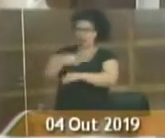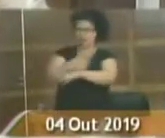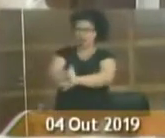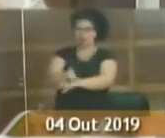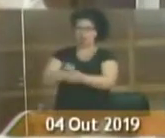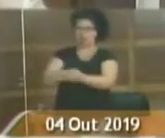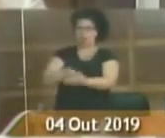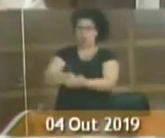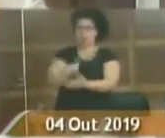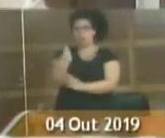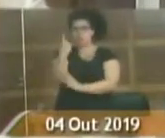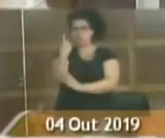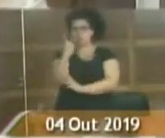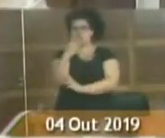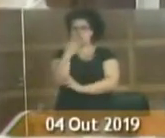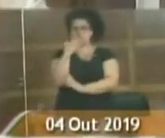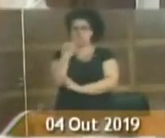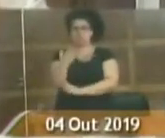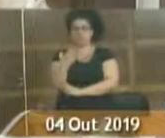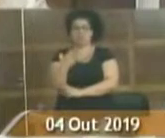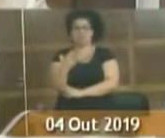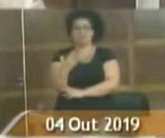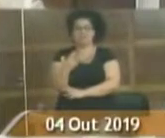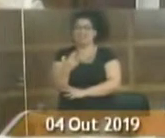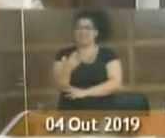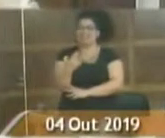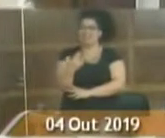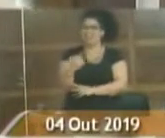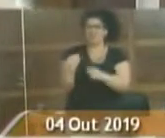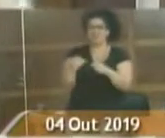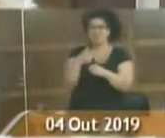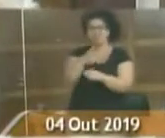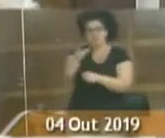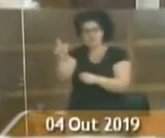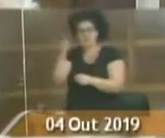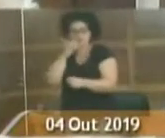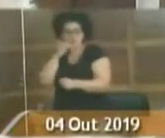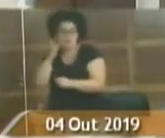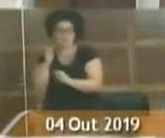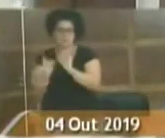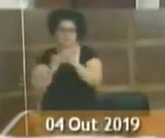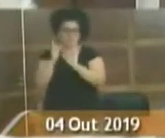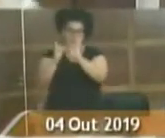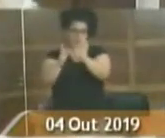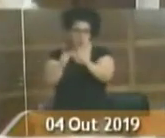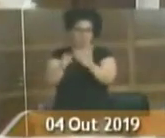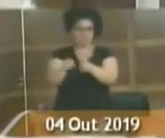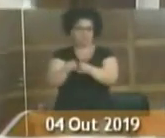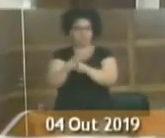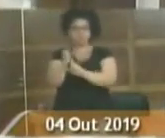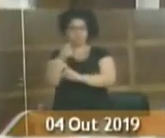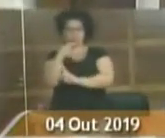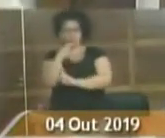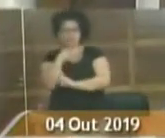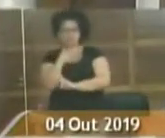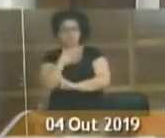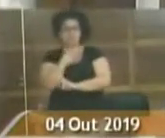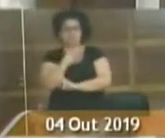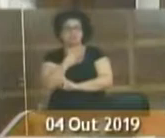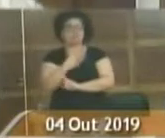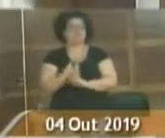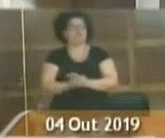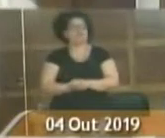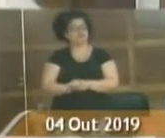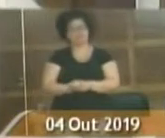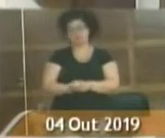itraconazol. Não, porque não é só o itraconazol. A gente tem que usar itraconazol, a gente vai usar uma amoxicilina com clavulanato, a gente, vai, às vezes,